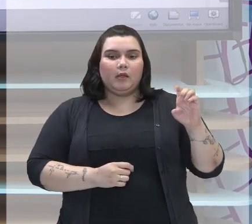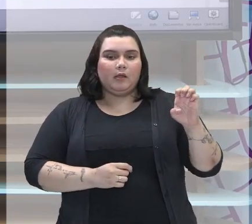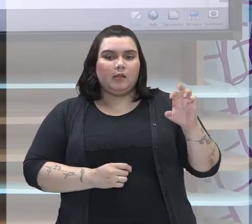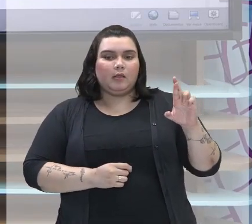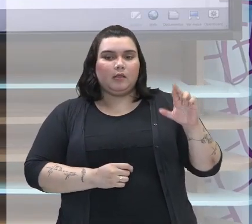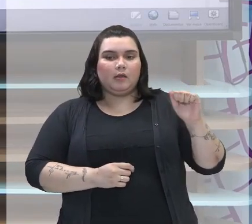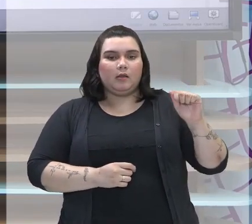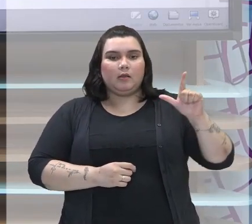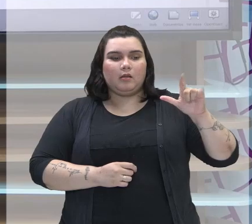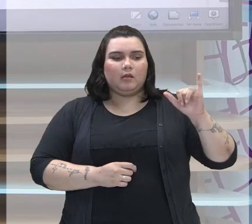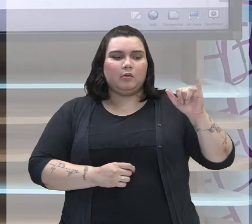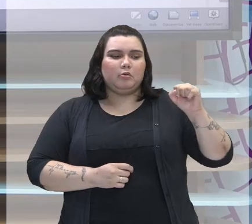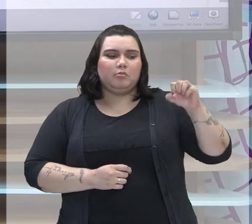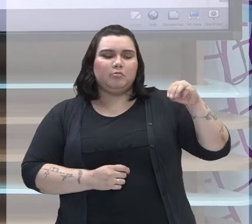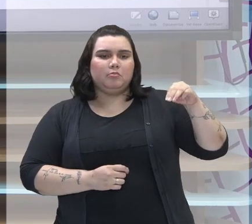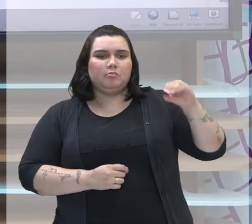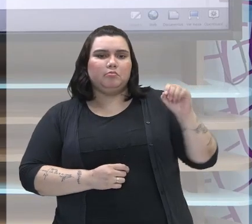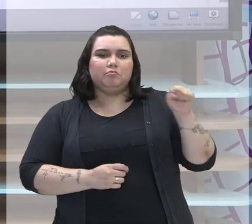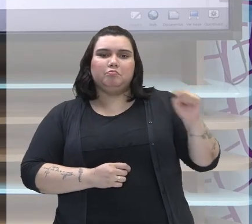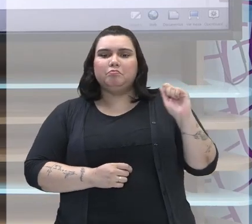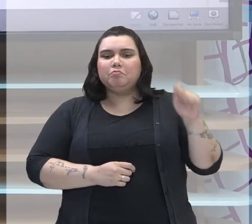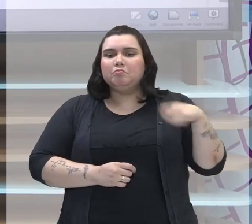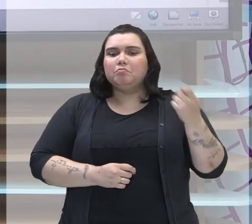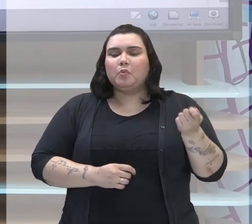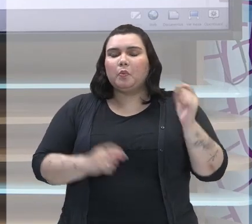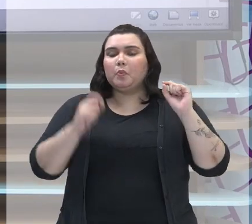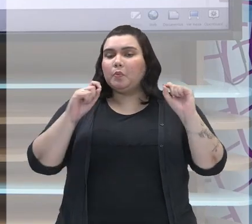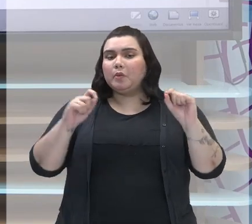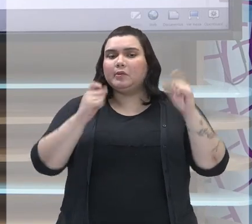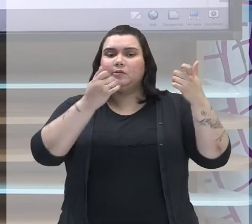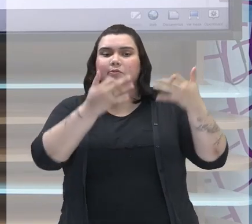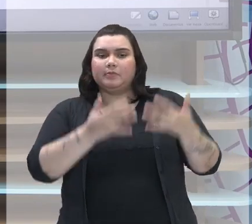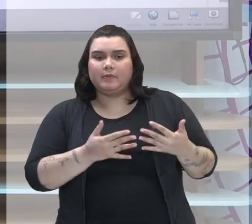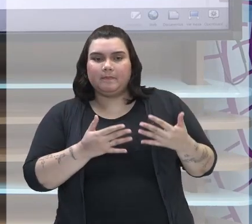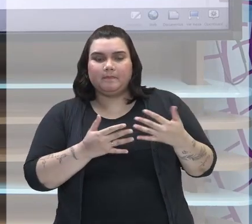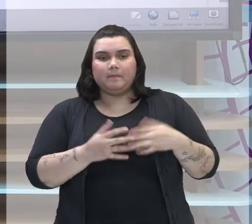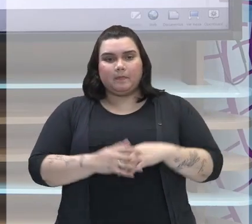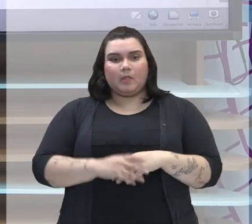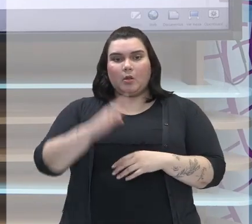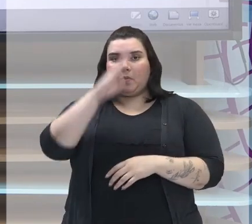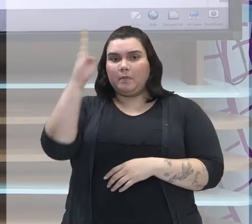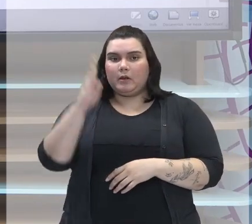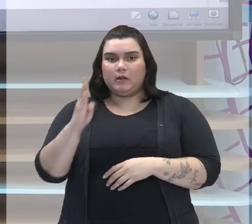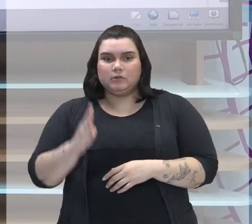federalismo. O que seria o federalismo? Você tem o Brasil